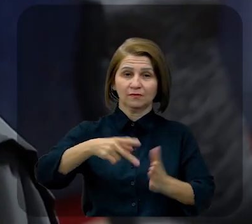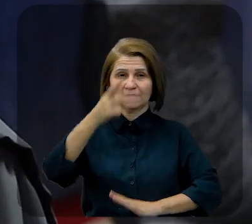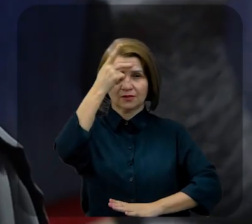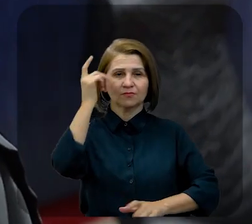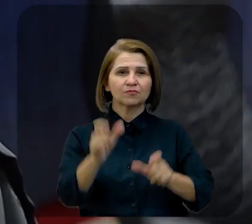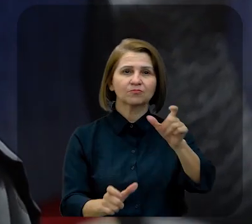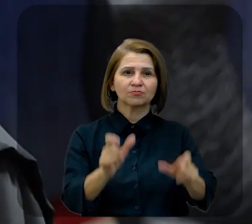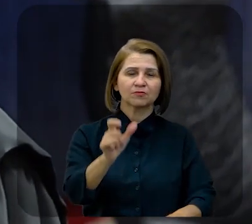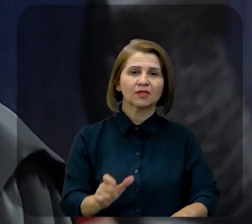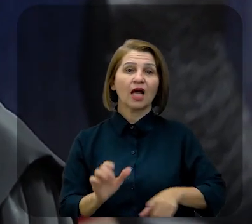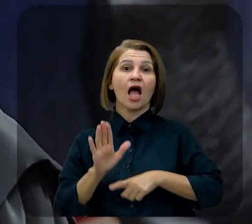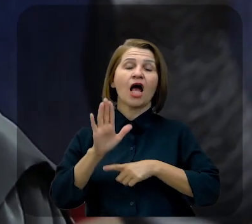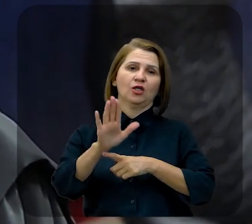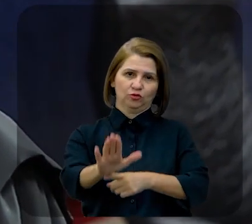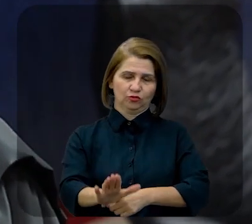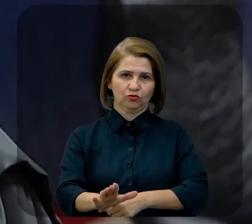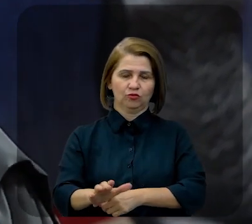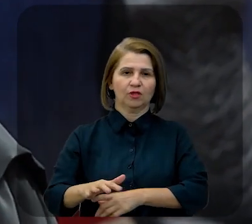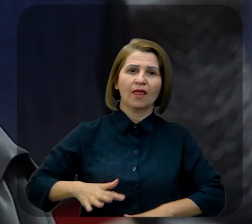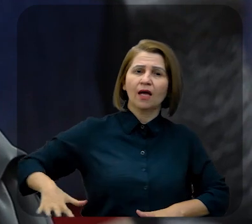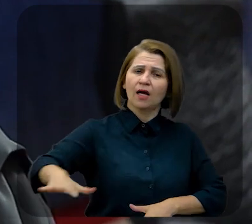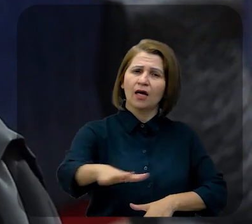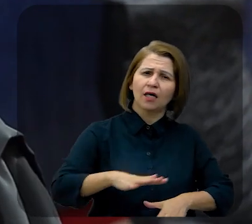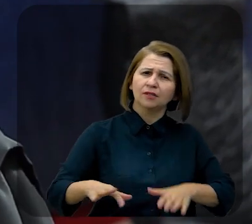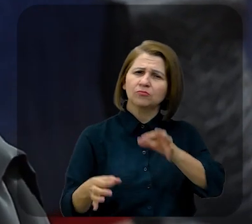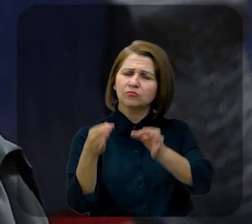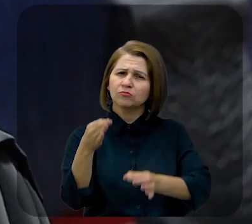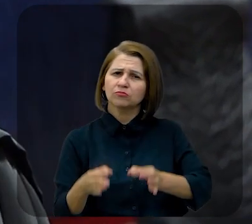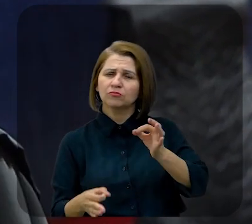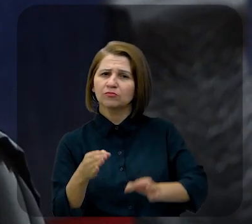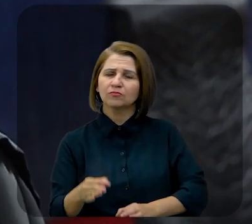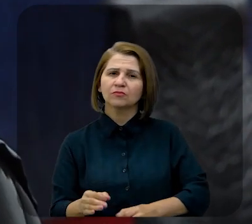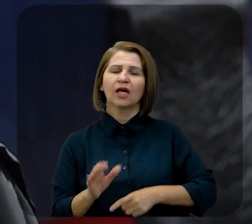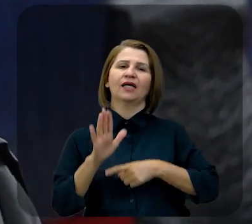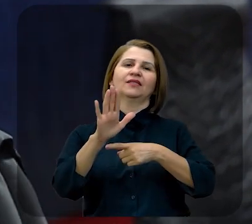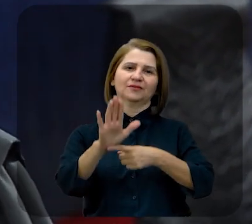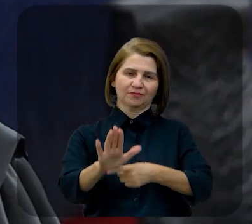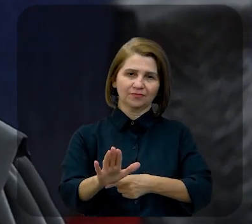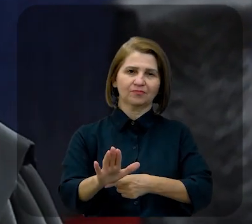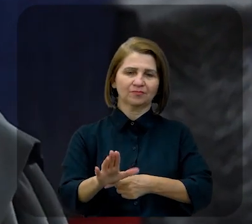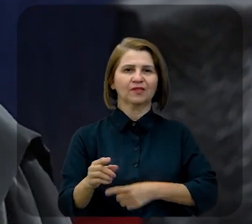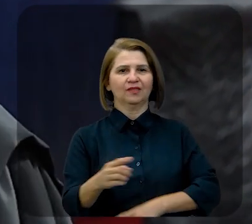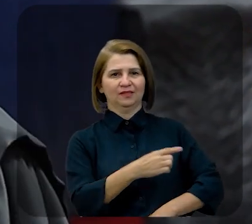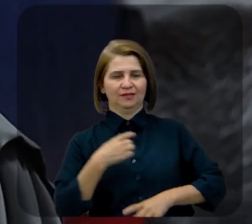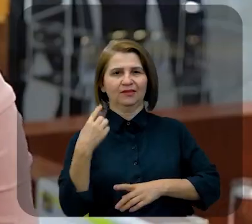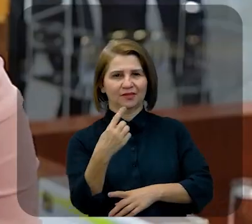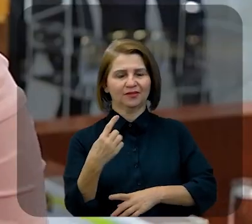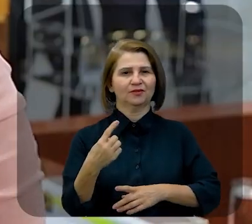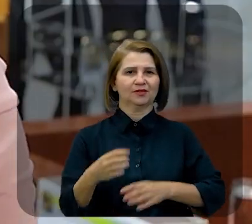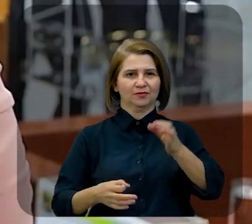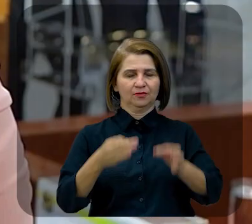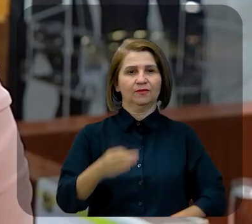que prestam serviços nas suas atividades e que colaboram com a nossa prestação jurisdicional.